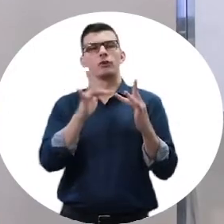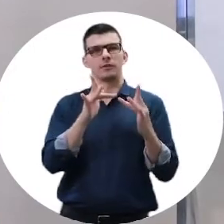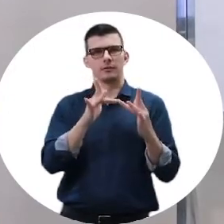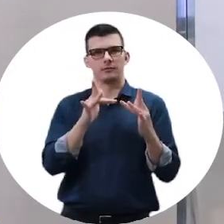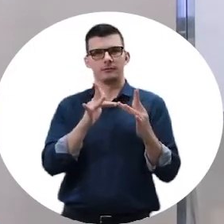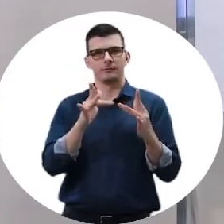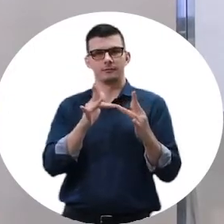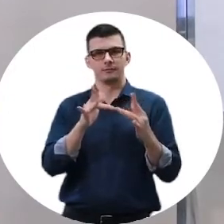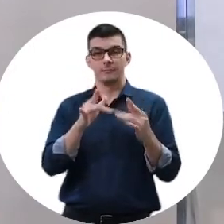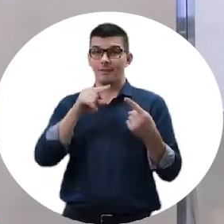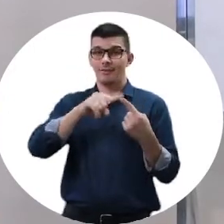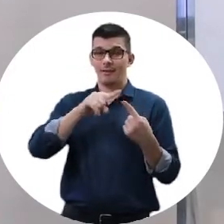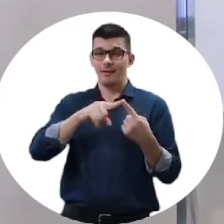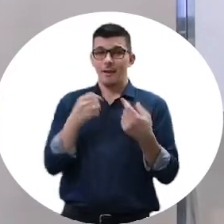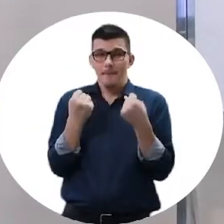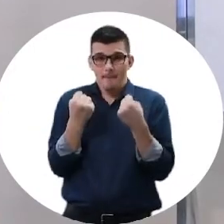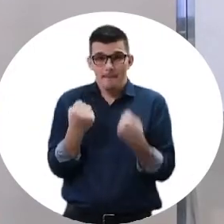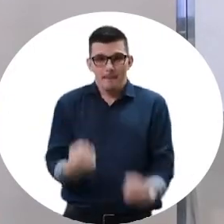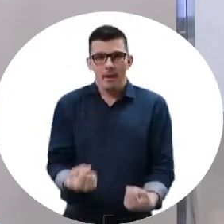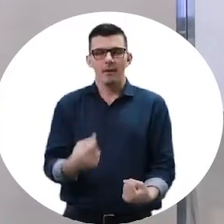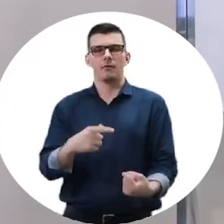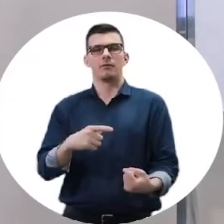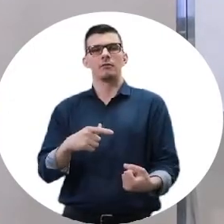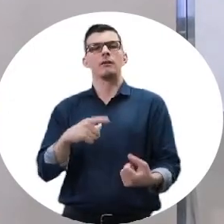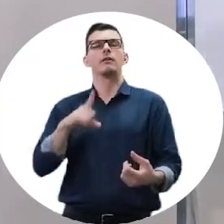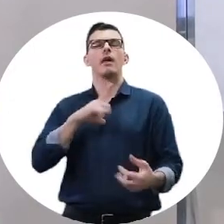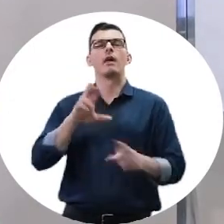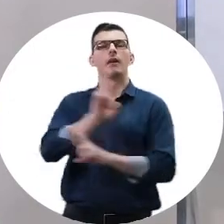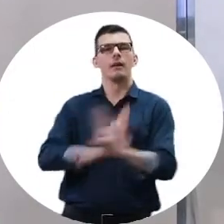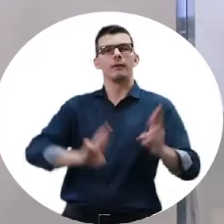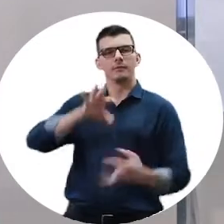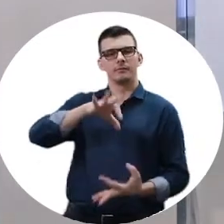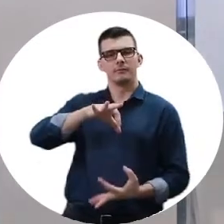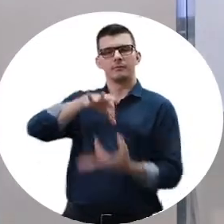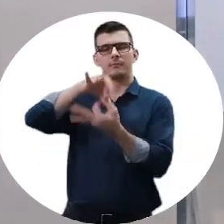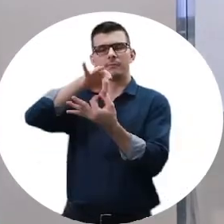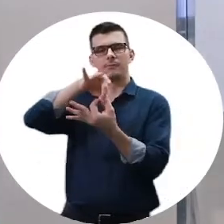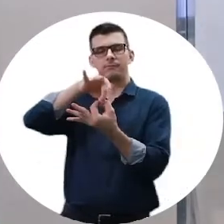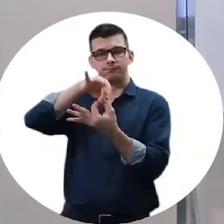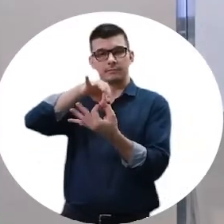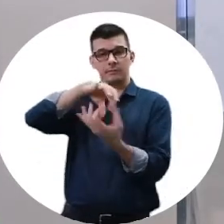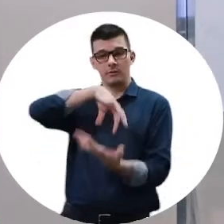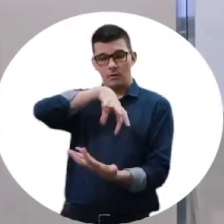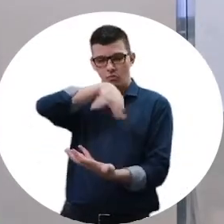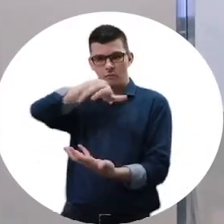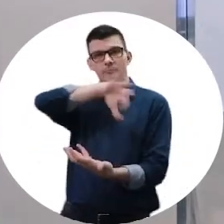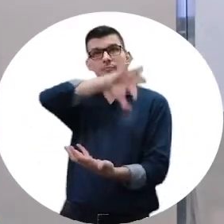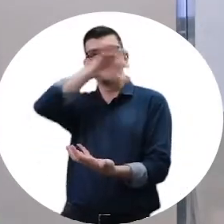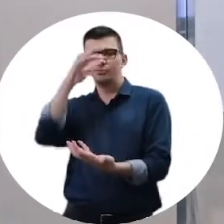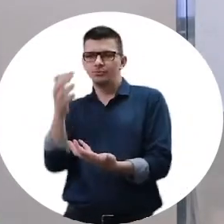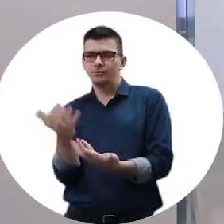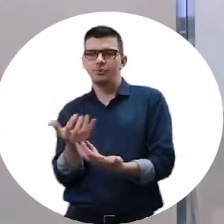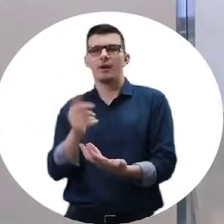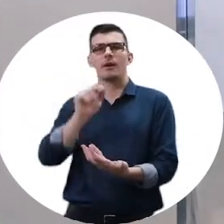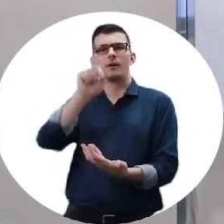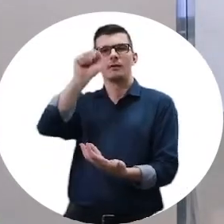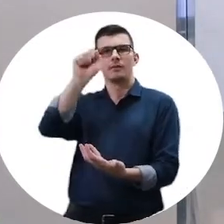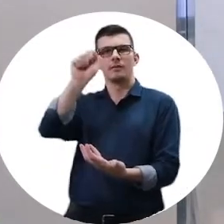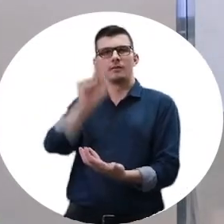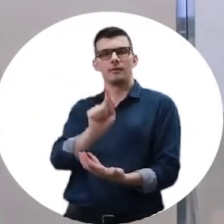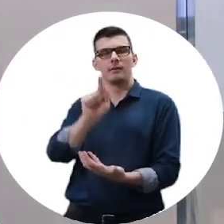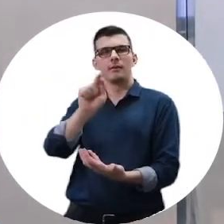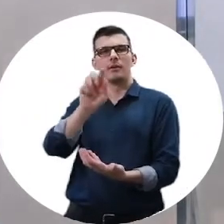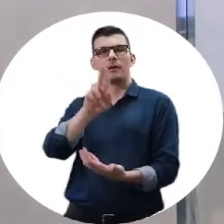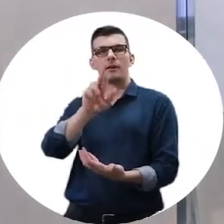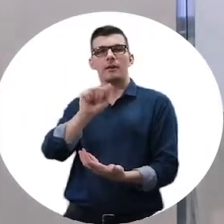A força peso é uma força de campo. Ela surge a partir do campo gravitacional da Terra. Do